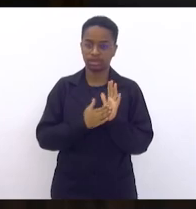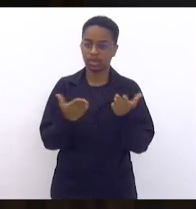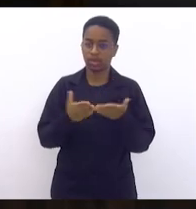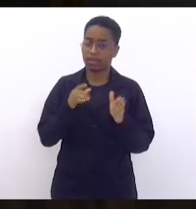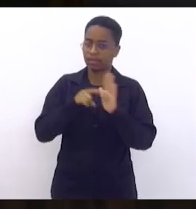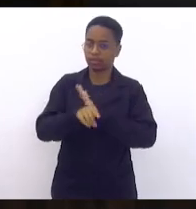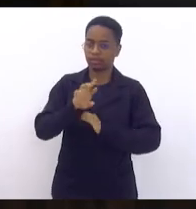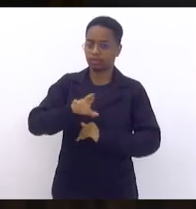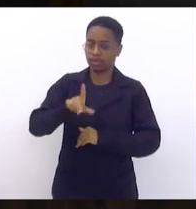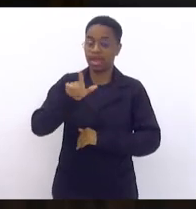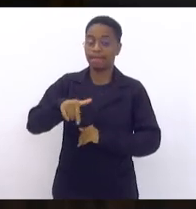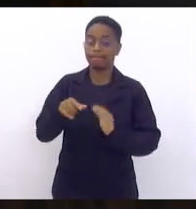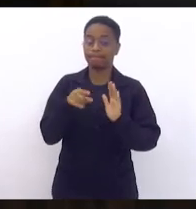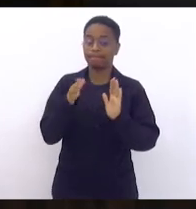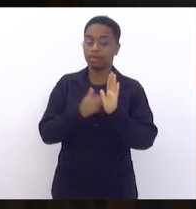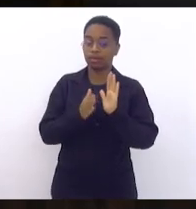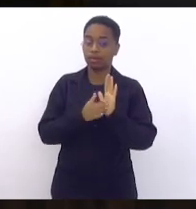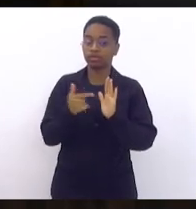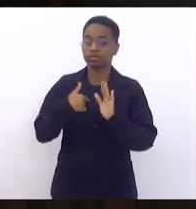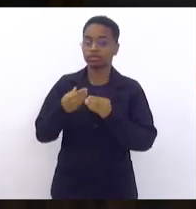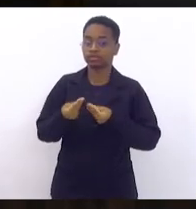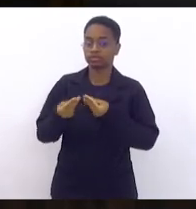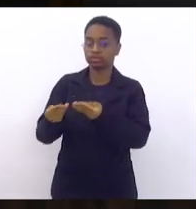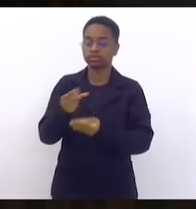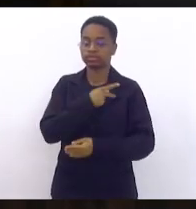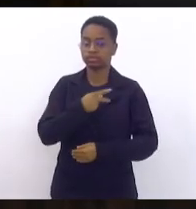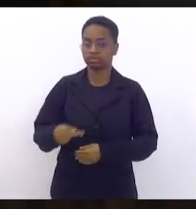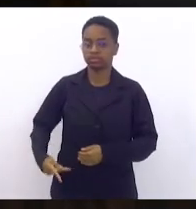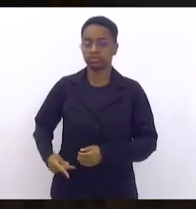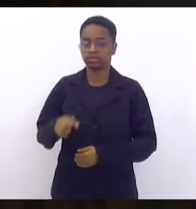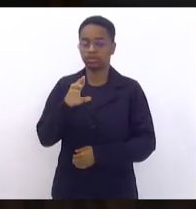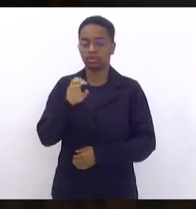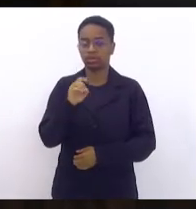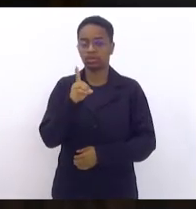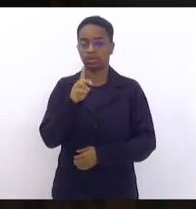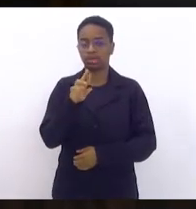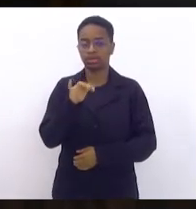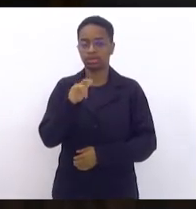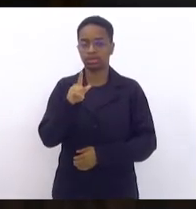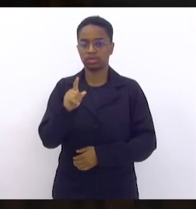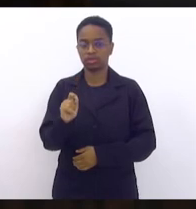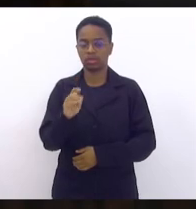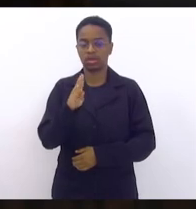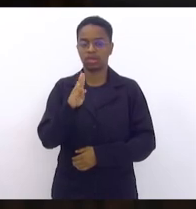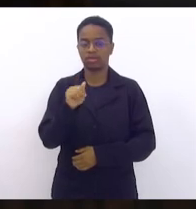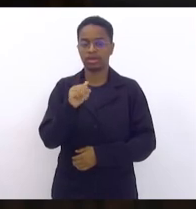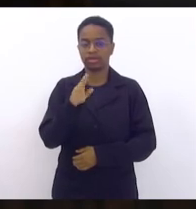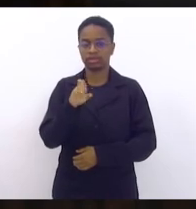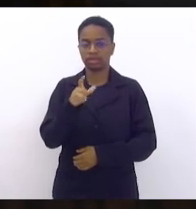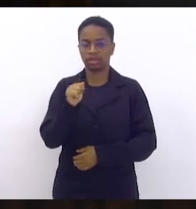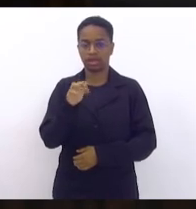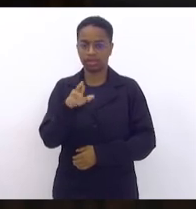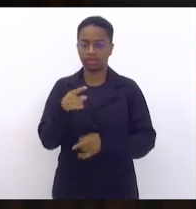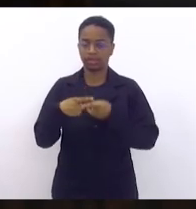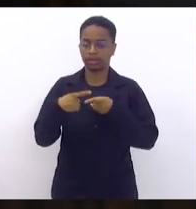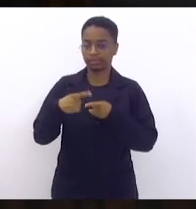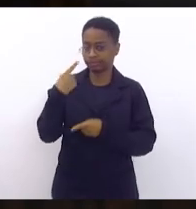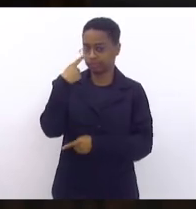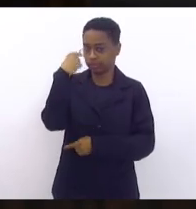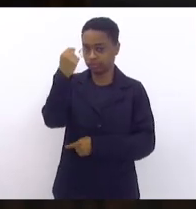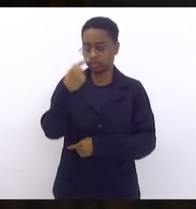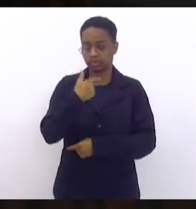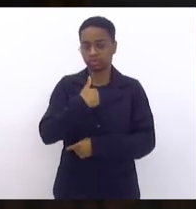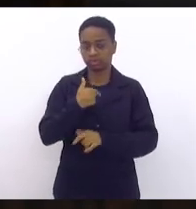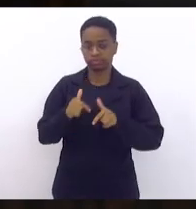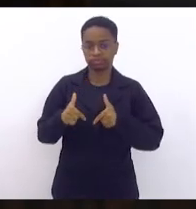é pergunta não a proposta que eu vou encaminhar o nosso presente o Rodrigo Bacelar que me Cumbia o de estar à frente do fórum né